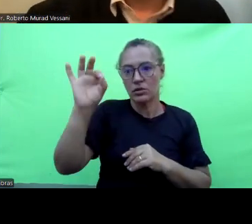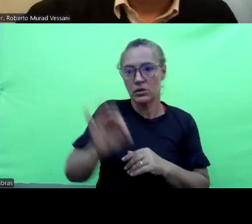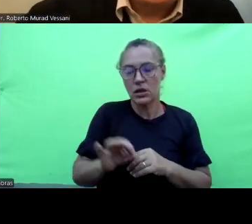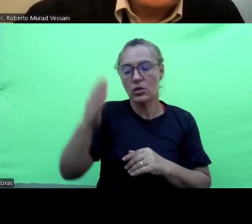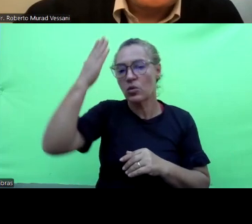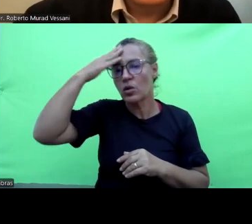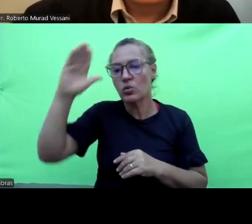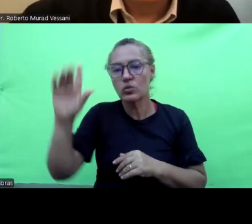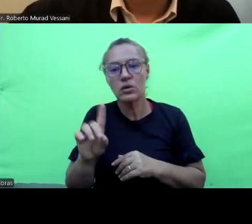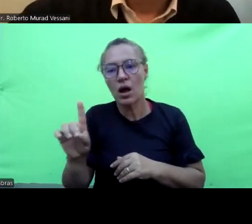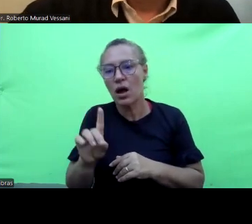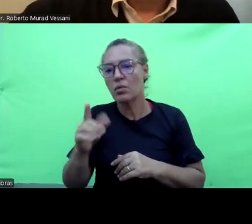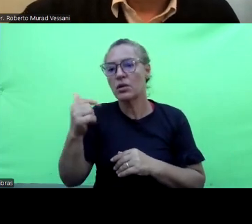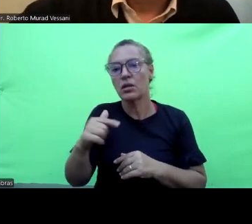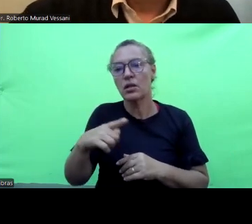doença.